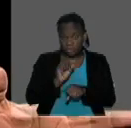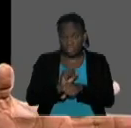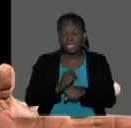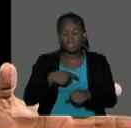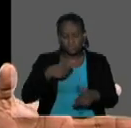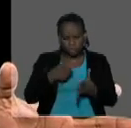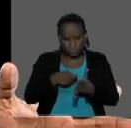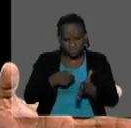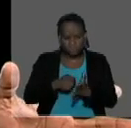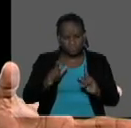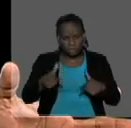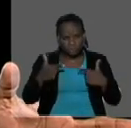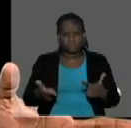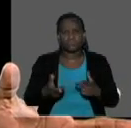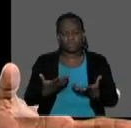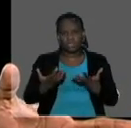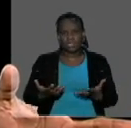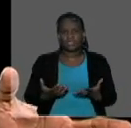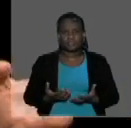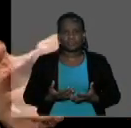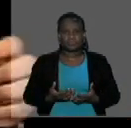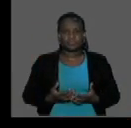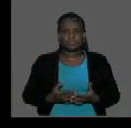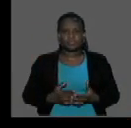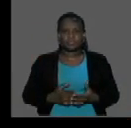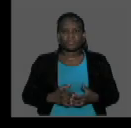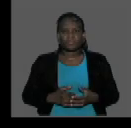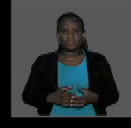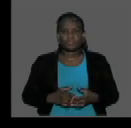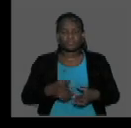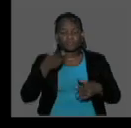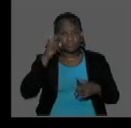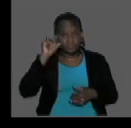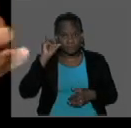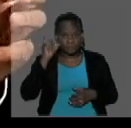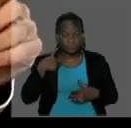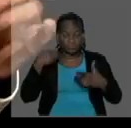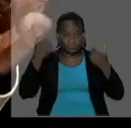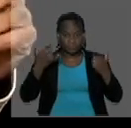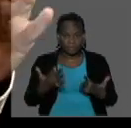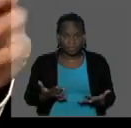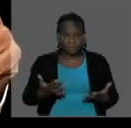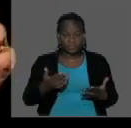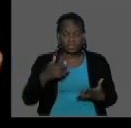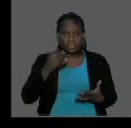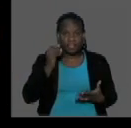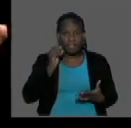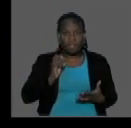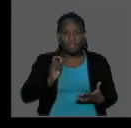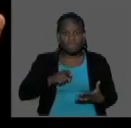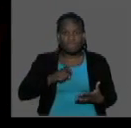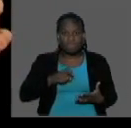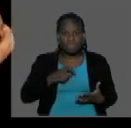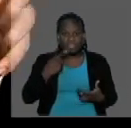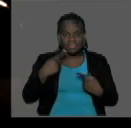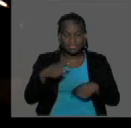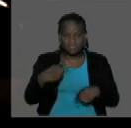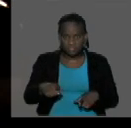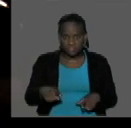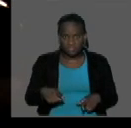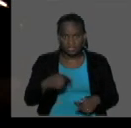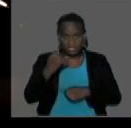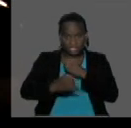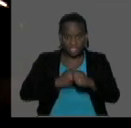estar lutando para isso. Quer dizer, ontem eu coloquei como provocação na